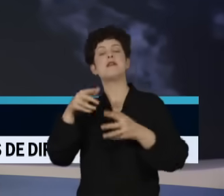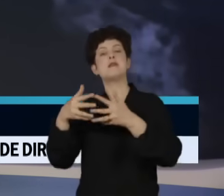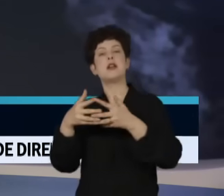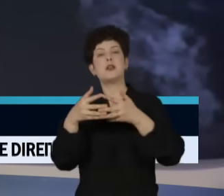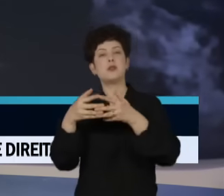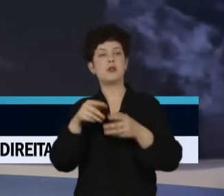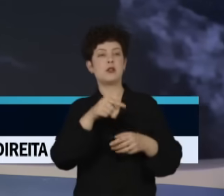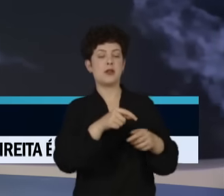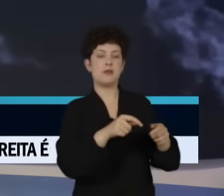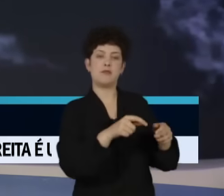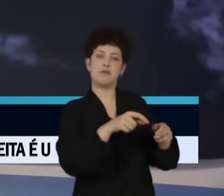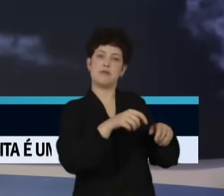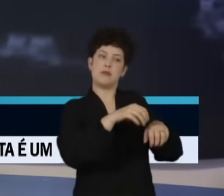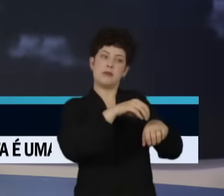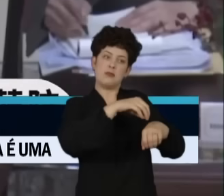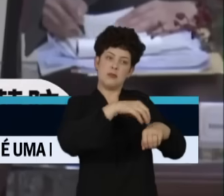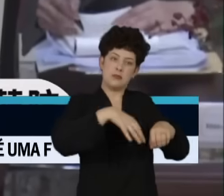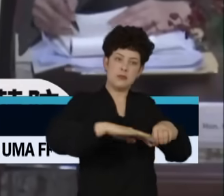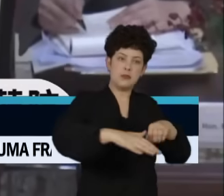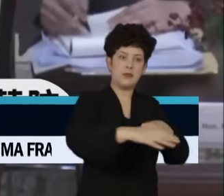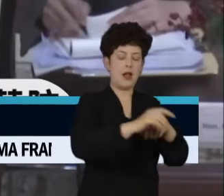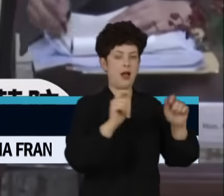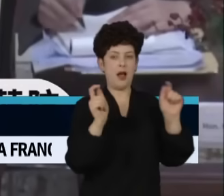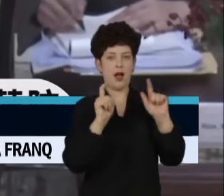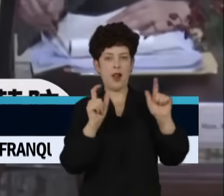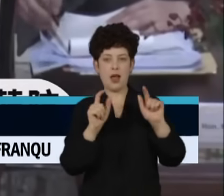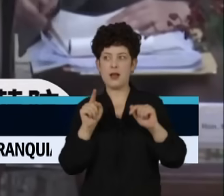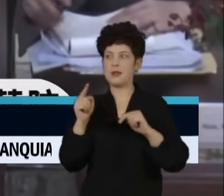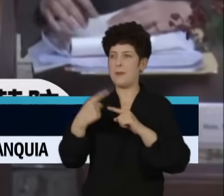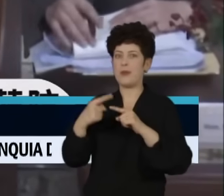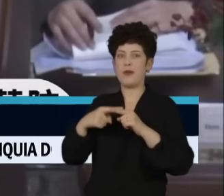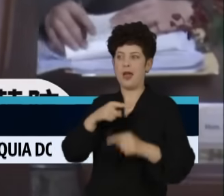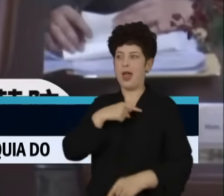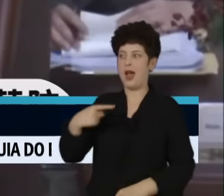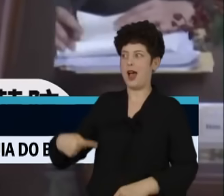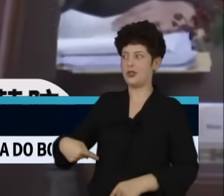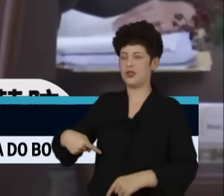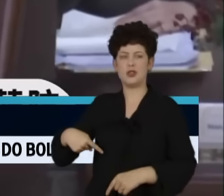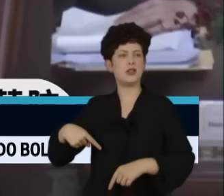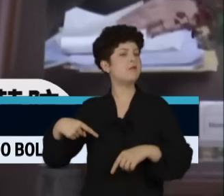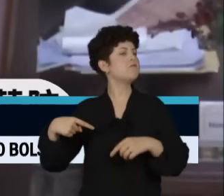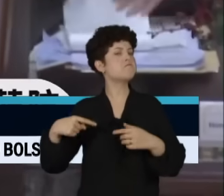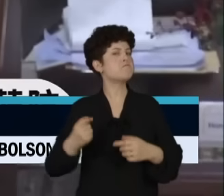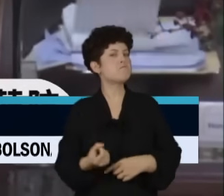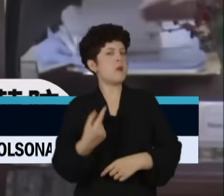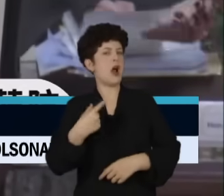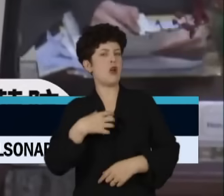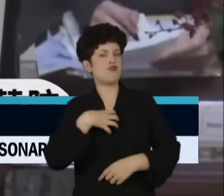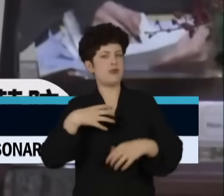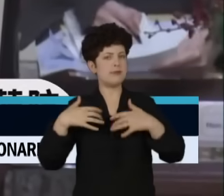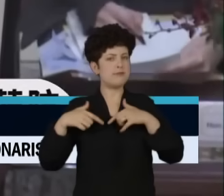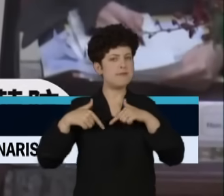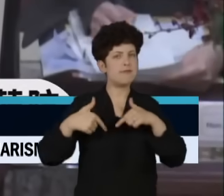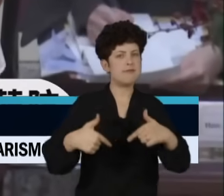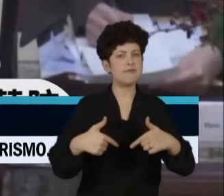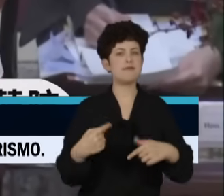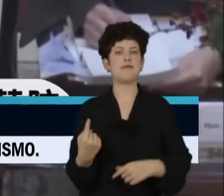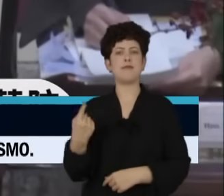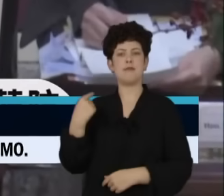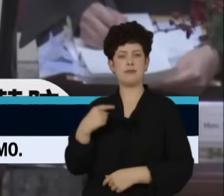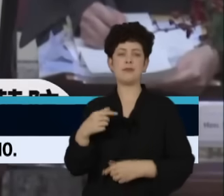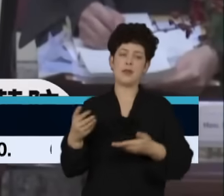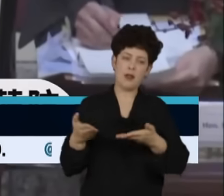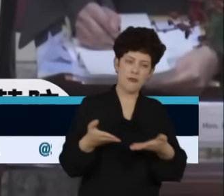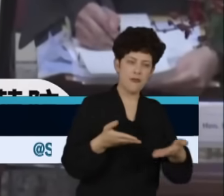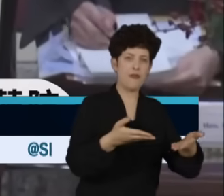a ilha em alerta pela reação da China. Foi uma agenda corrida. Em menos de 24 horas, Nancy Pelosi foi ao